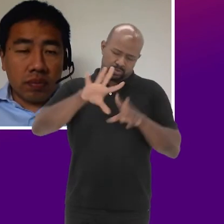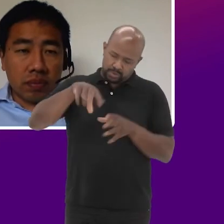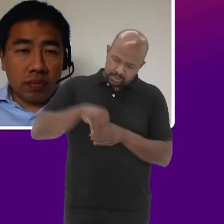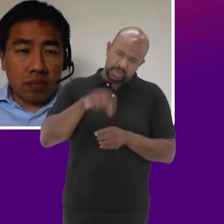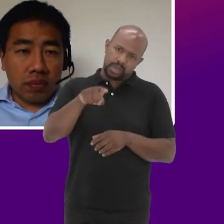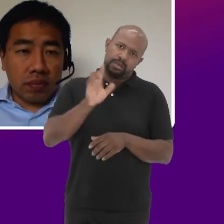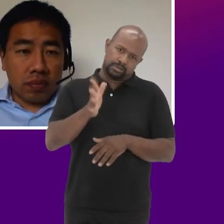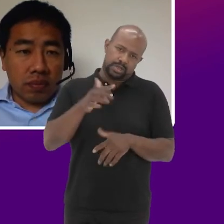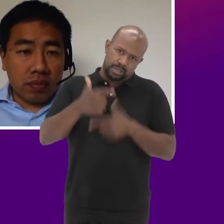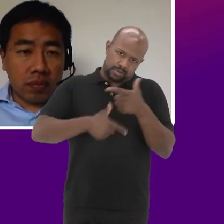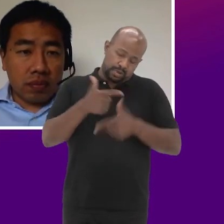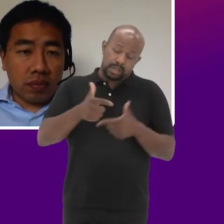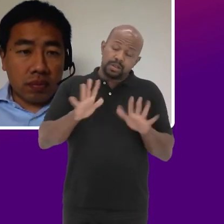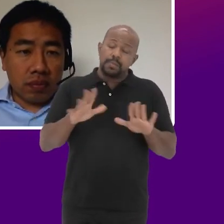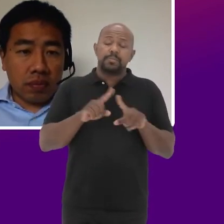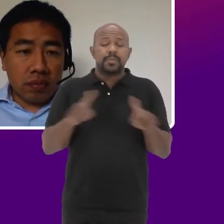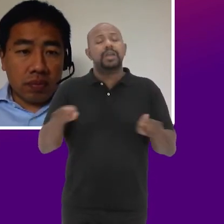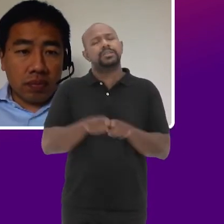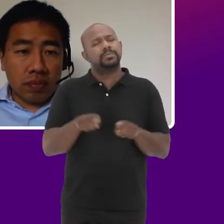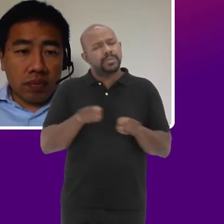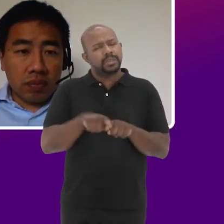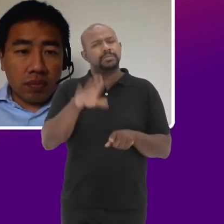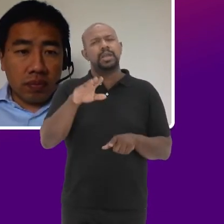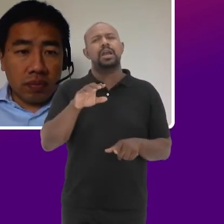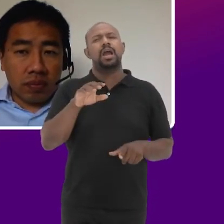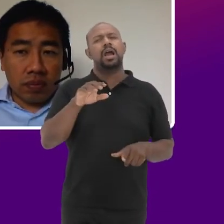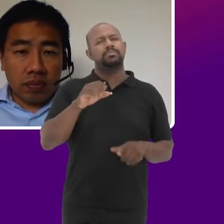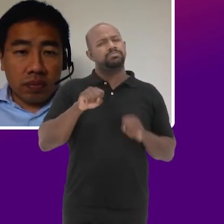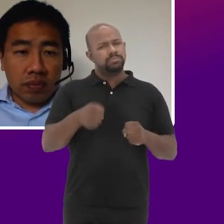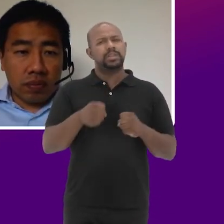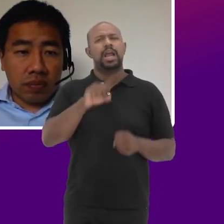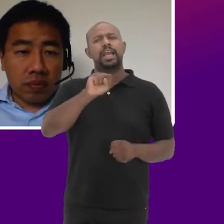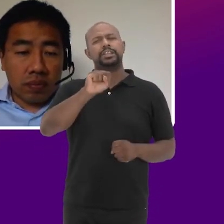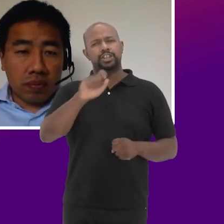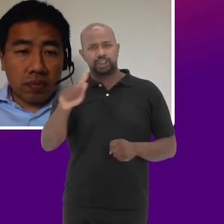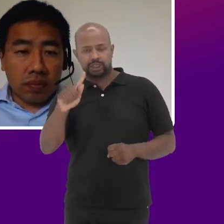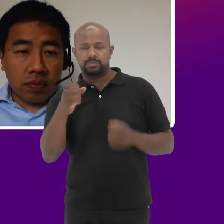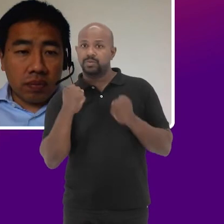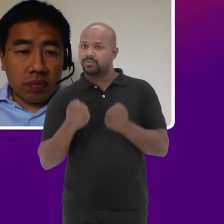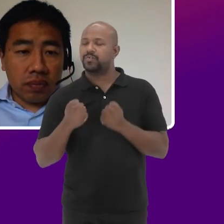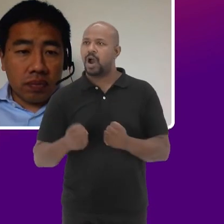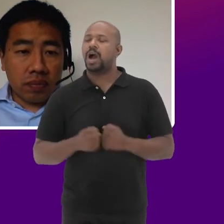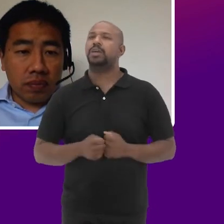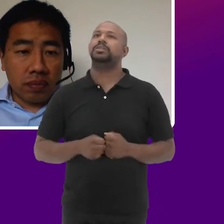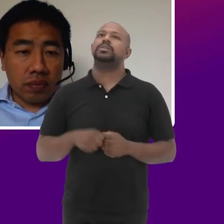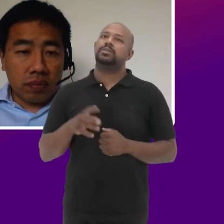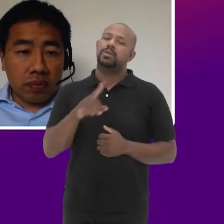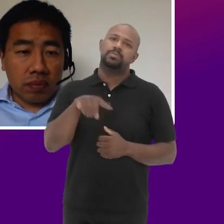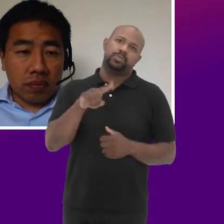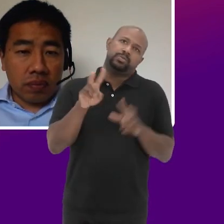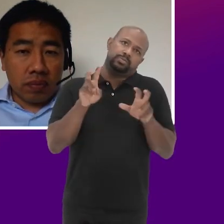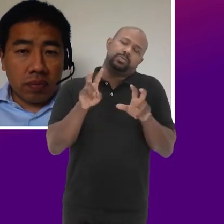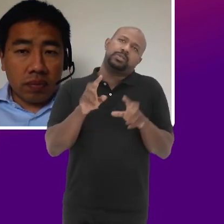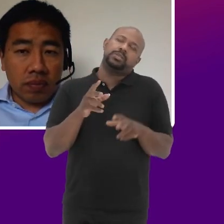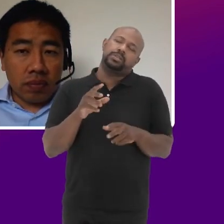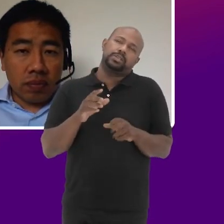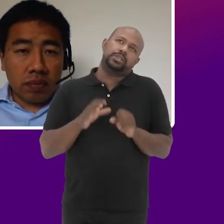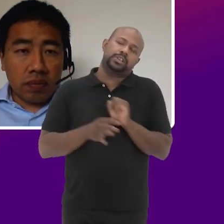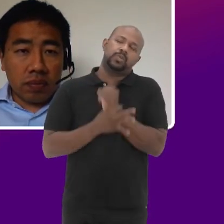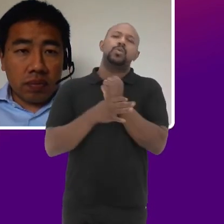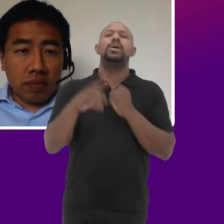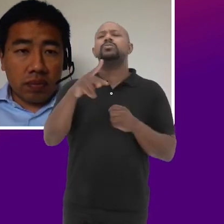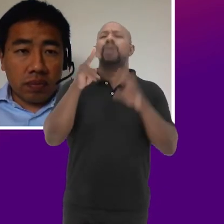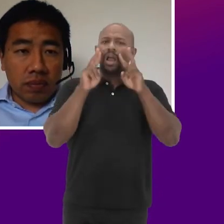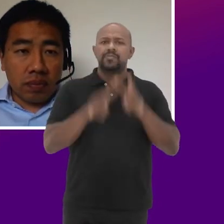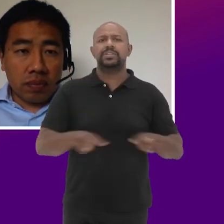seguro paramétrico, que é onde você está trazendo, mas também tem uma pegada ESG muito forte, né? Mesmo sendo como seguro.